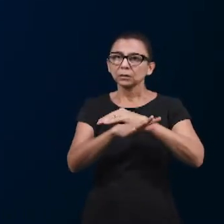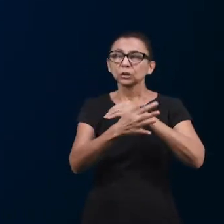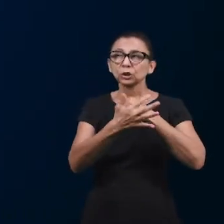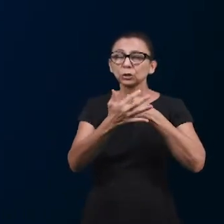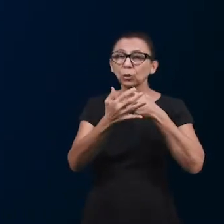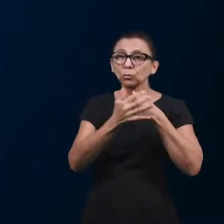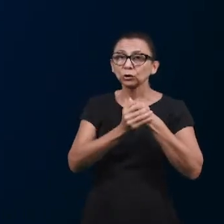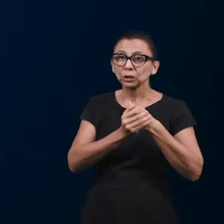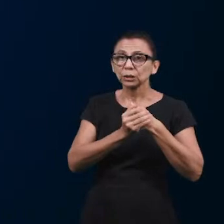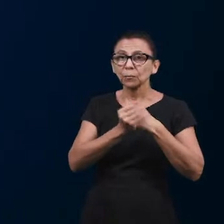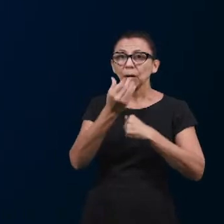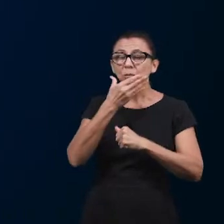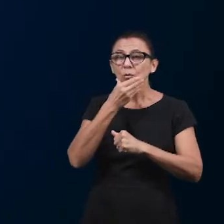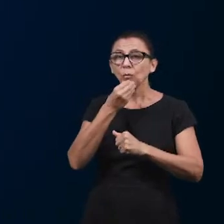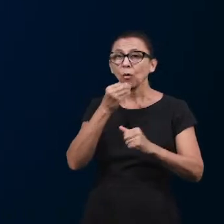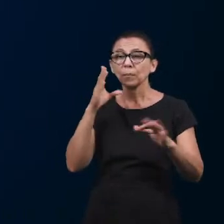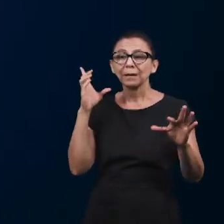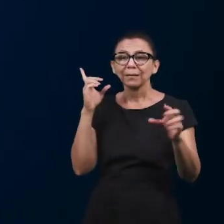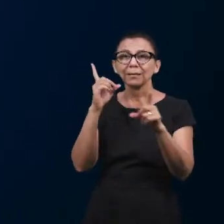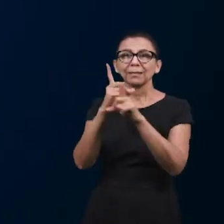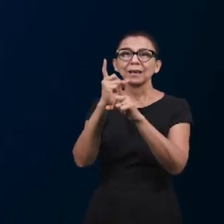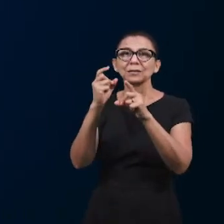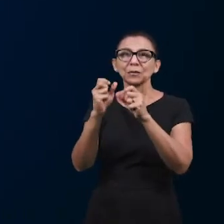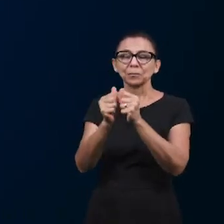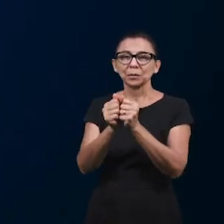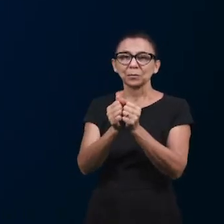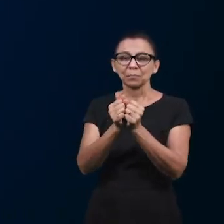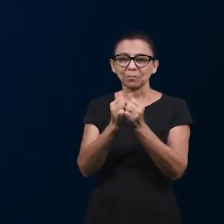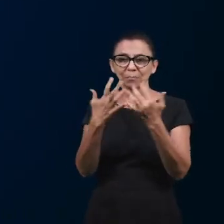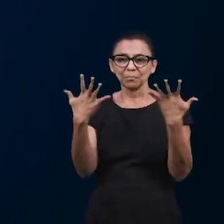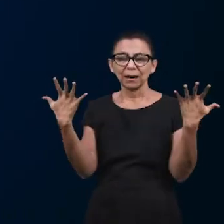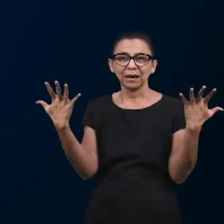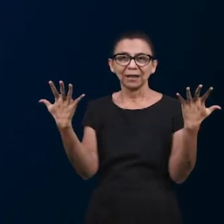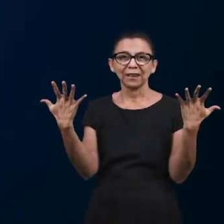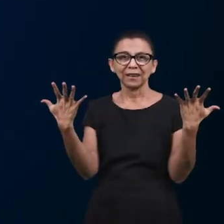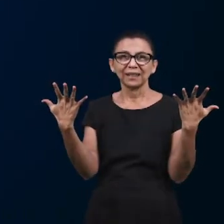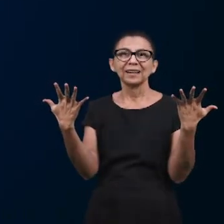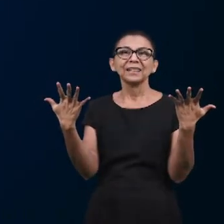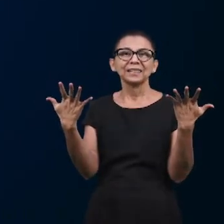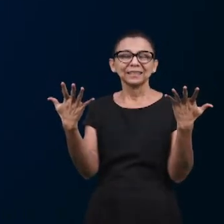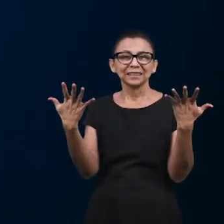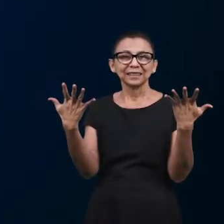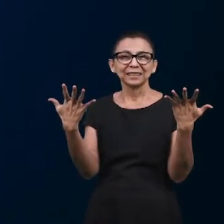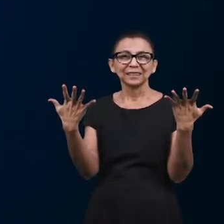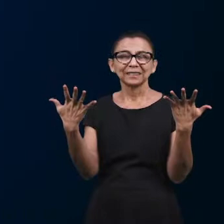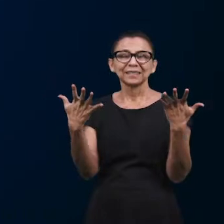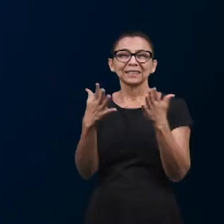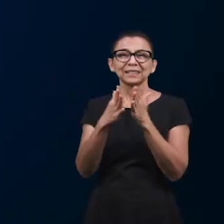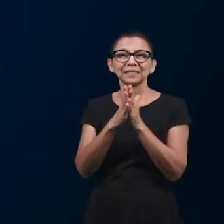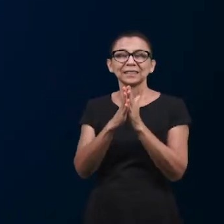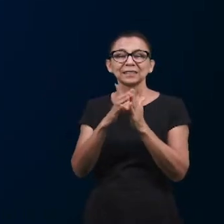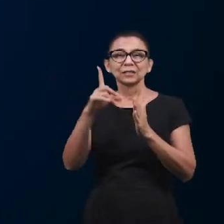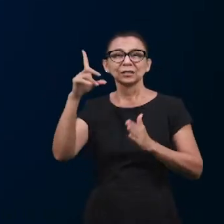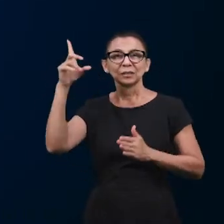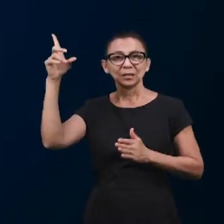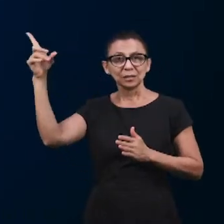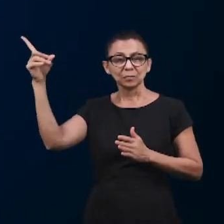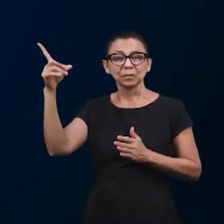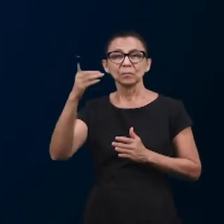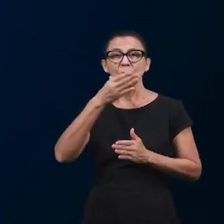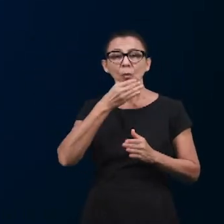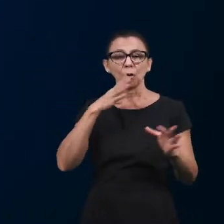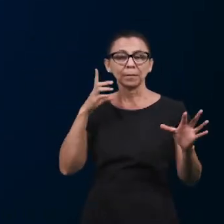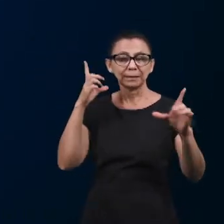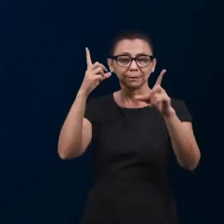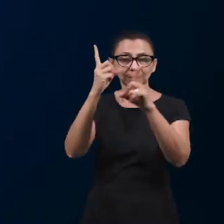aquele campo onde a palavra está e toma posse da palavra do Senhor. Hoje nós temos tomado posse também desta